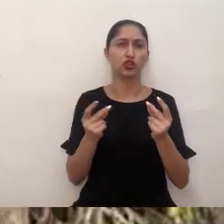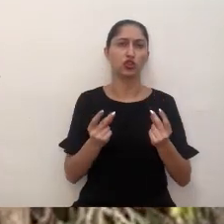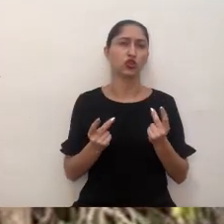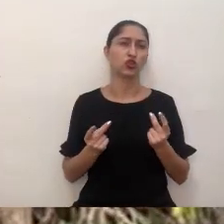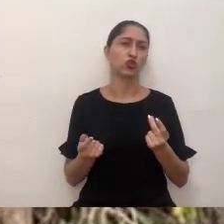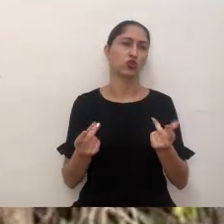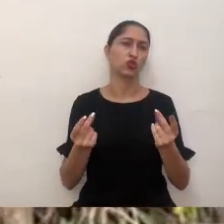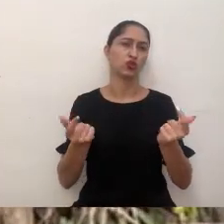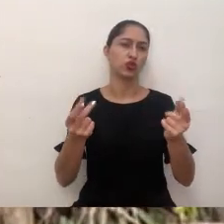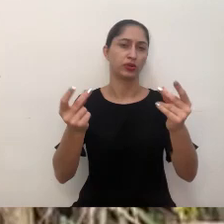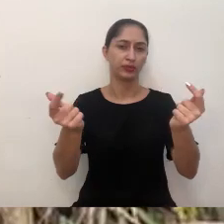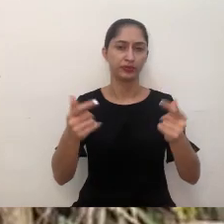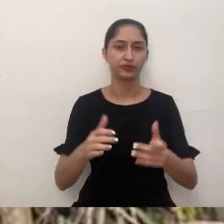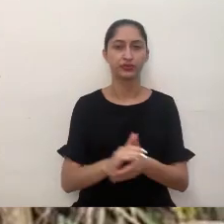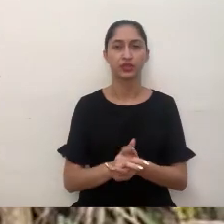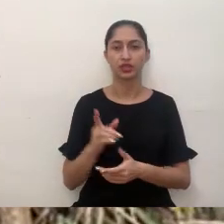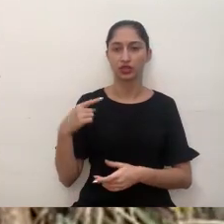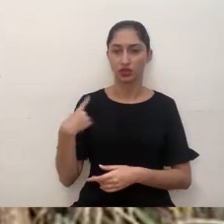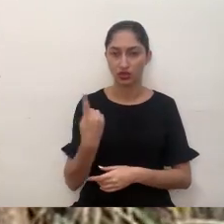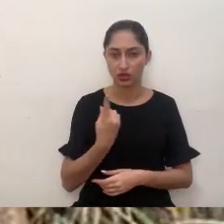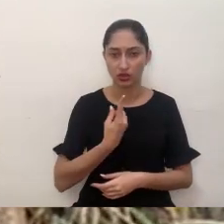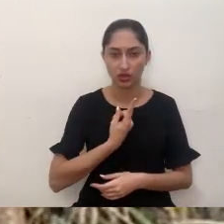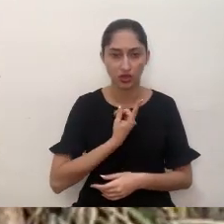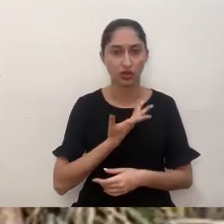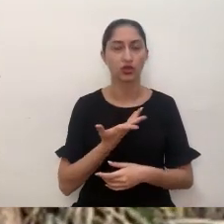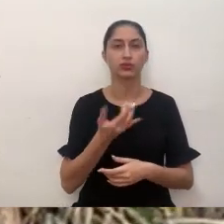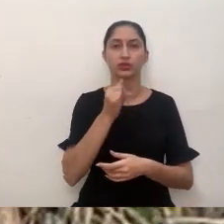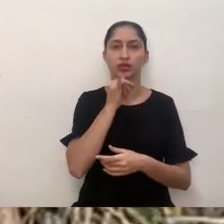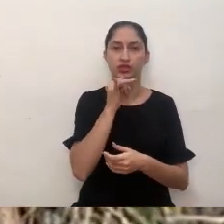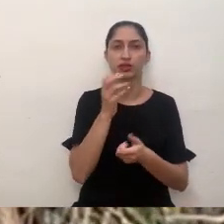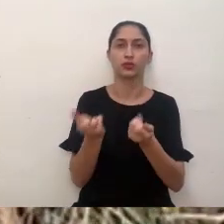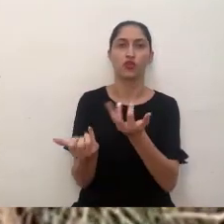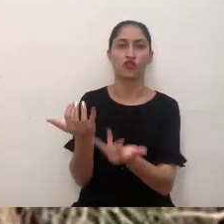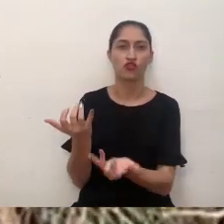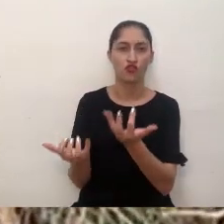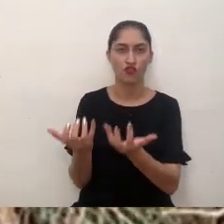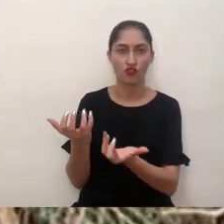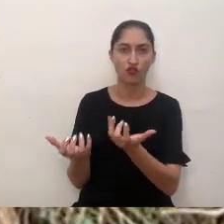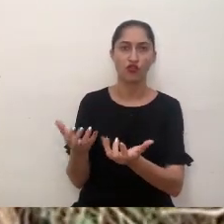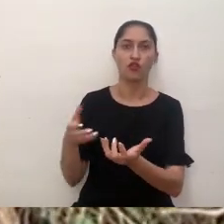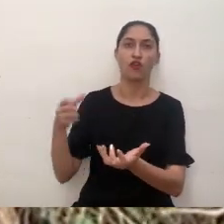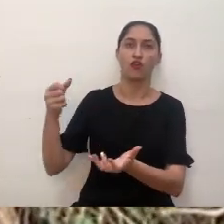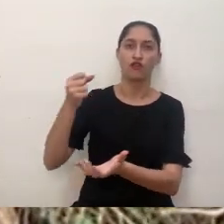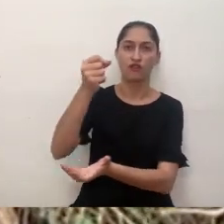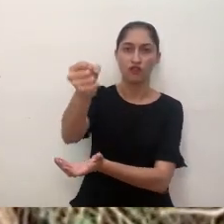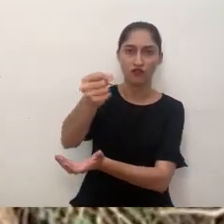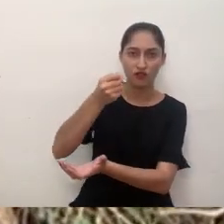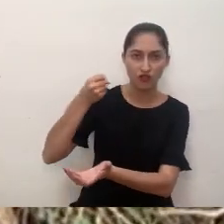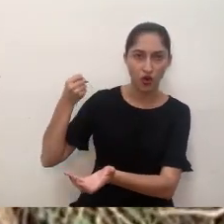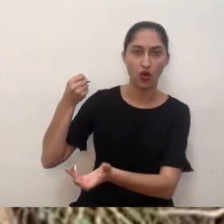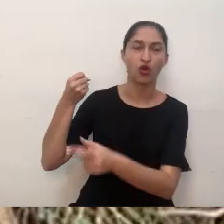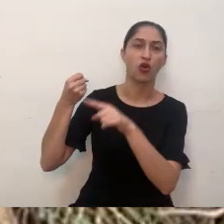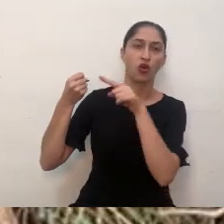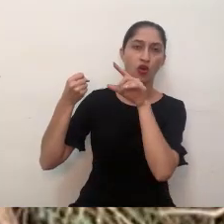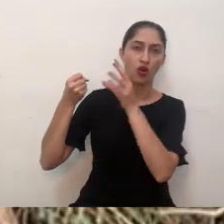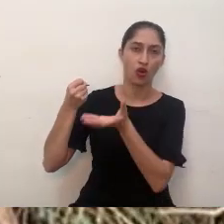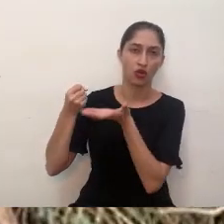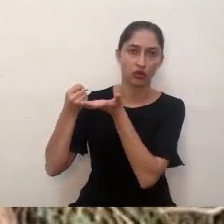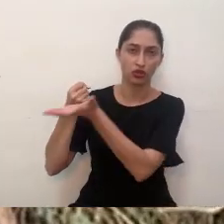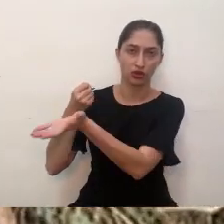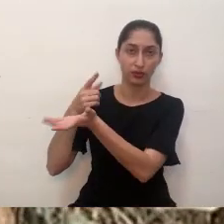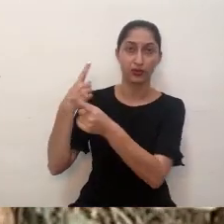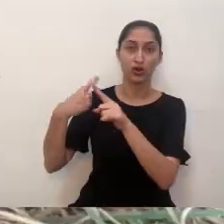essa tradição de tirar o bar, mas mais para passar na fornalha, forno, que já não existe mais as casas feitas com adobo e